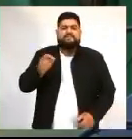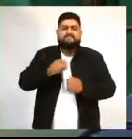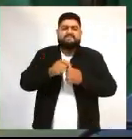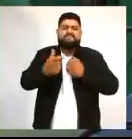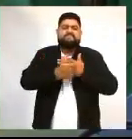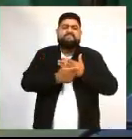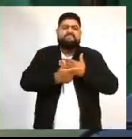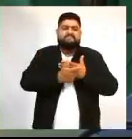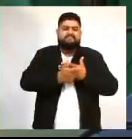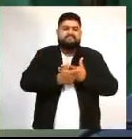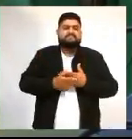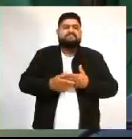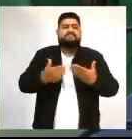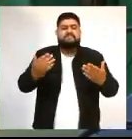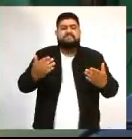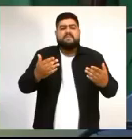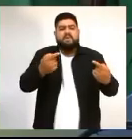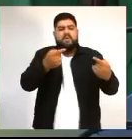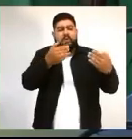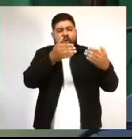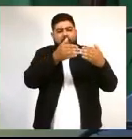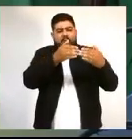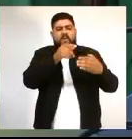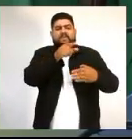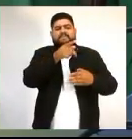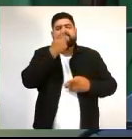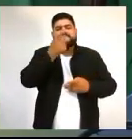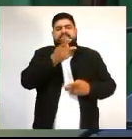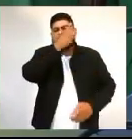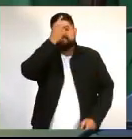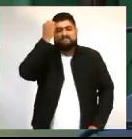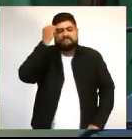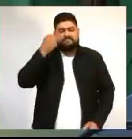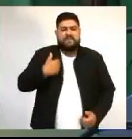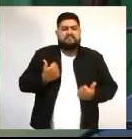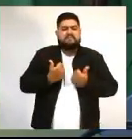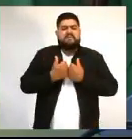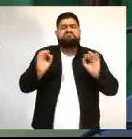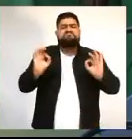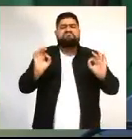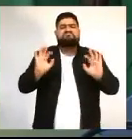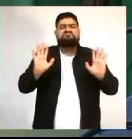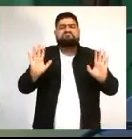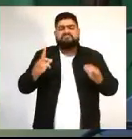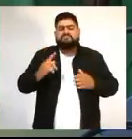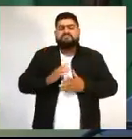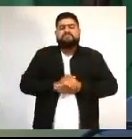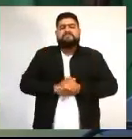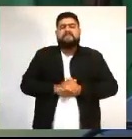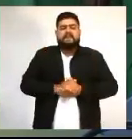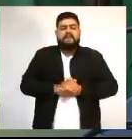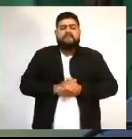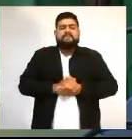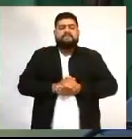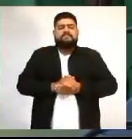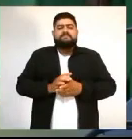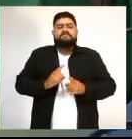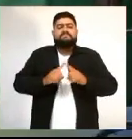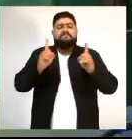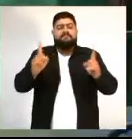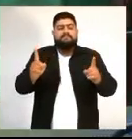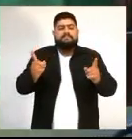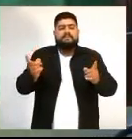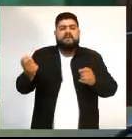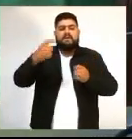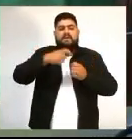também em comum com o que você falou, presidente, do prefeito, tá? Não sou próximo dele e também tenho suas falhas. Mas, voltando ao